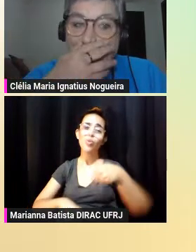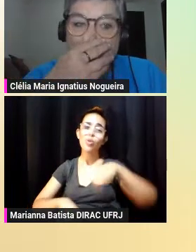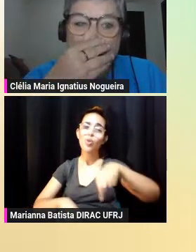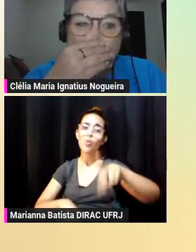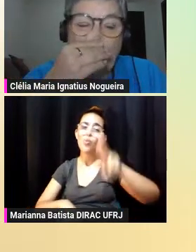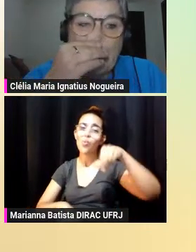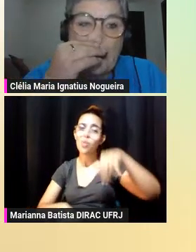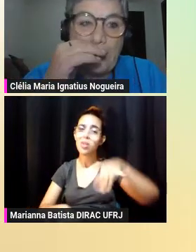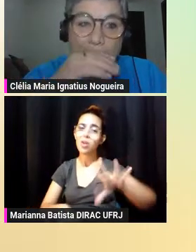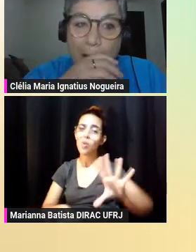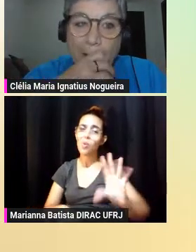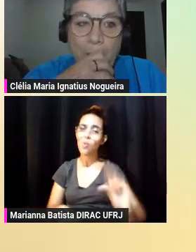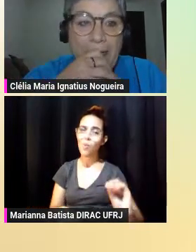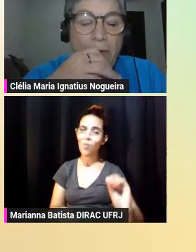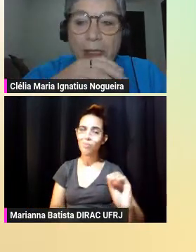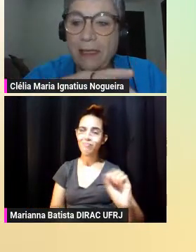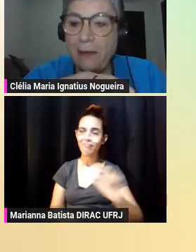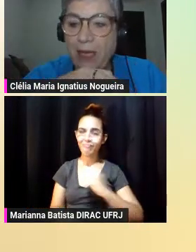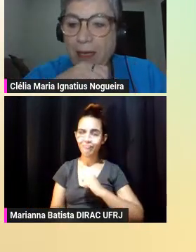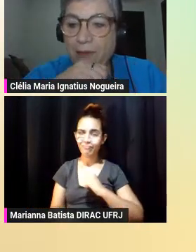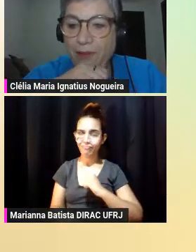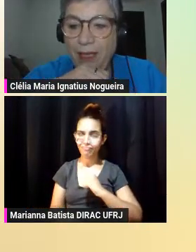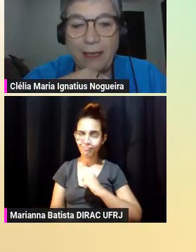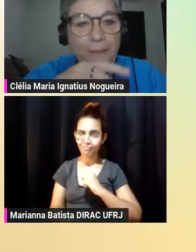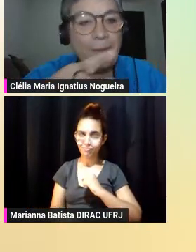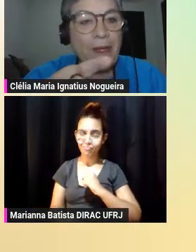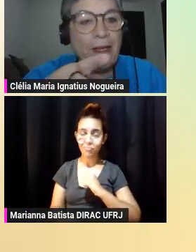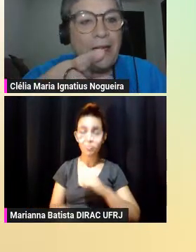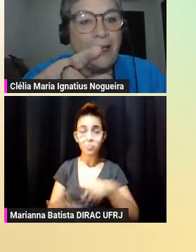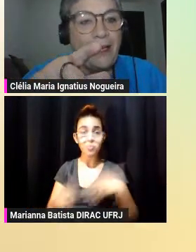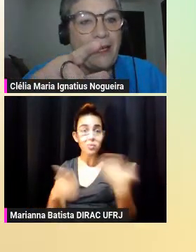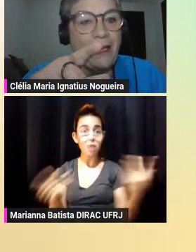né, acontece uma coisa na minha vida.